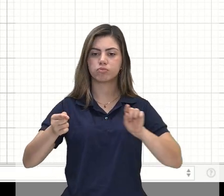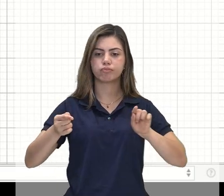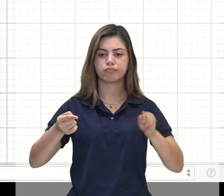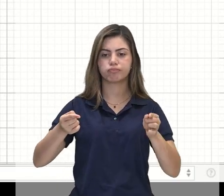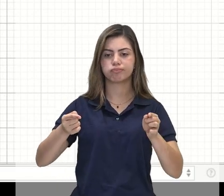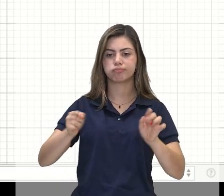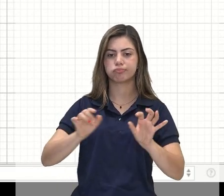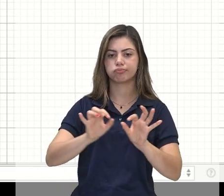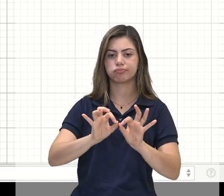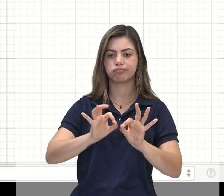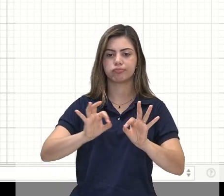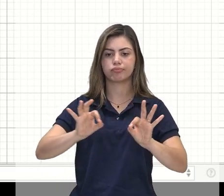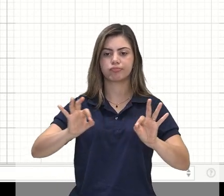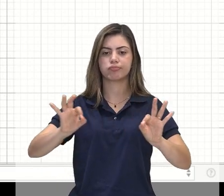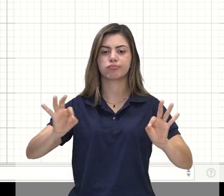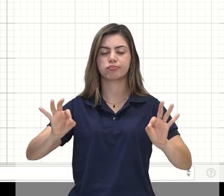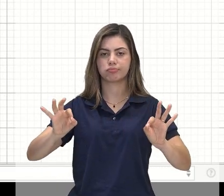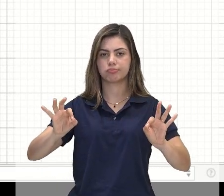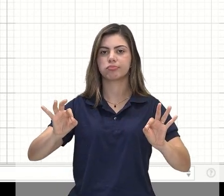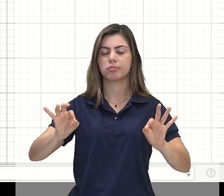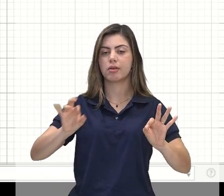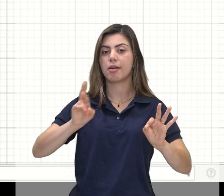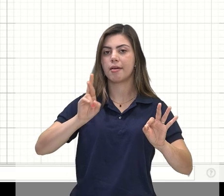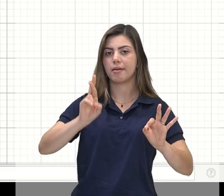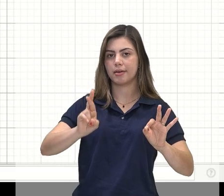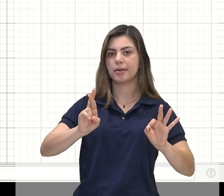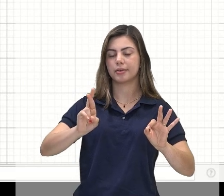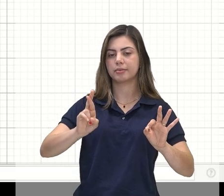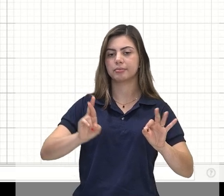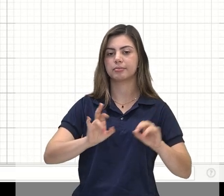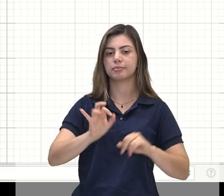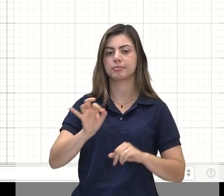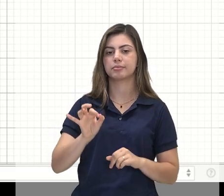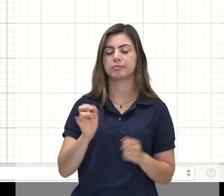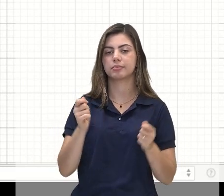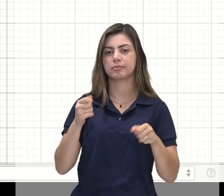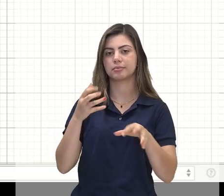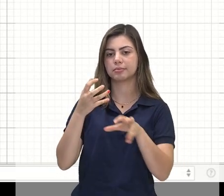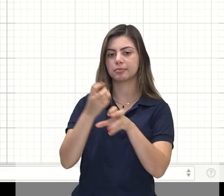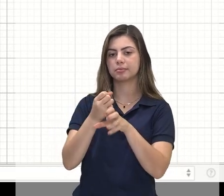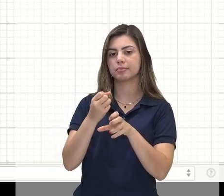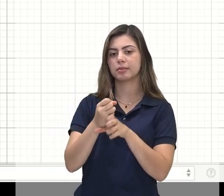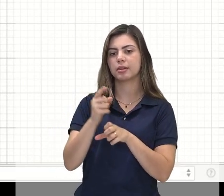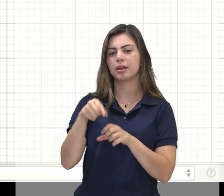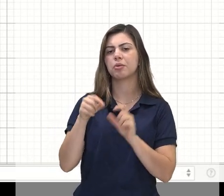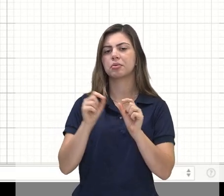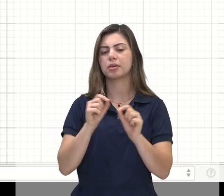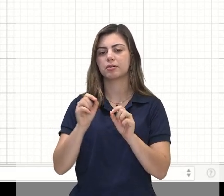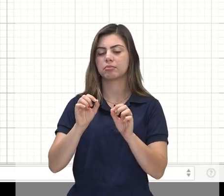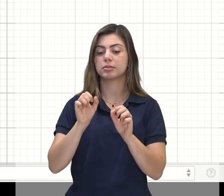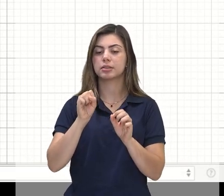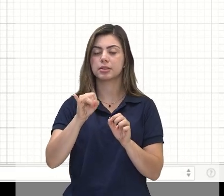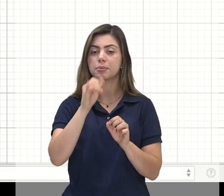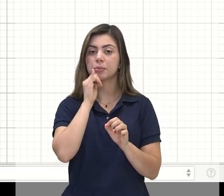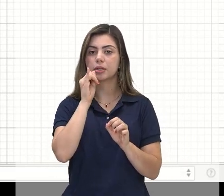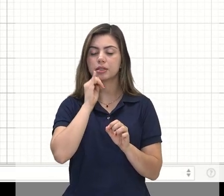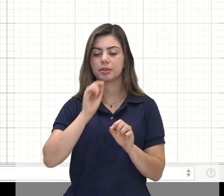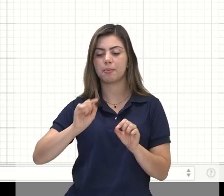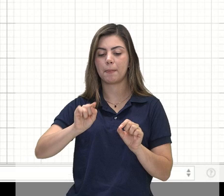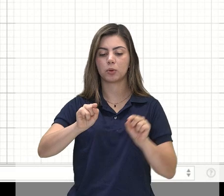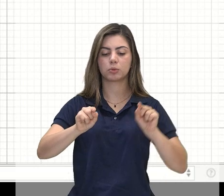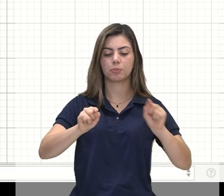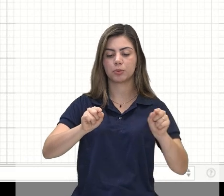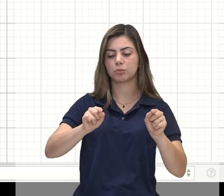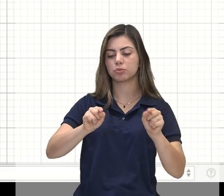outro segmento daqui até a extremidade, nós vamos conferir que esse valor é o mesmo, né? Vamos fazer um aqui só